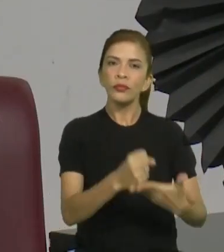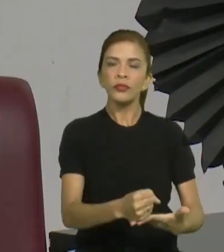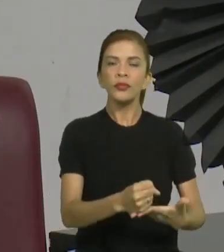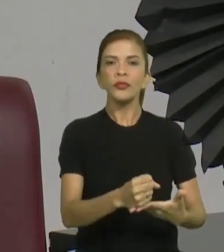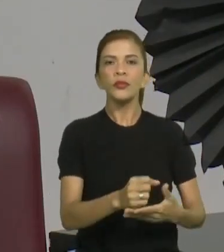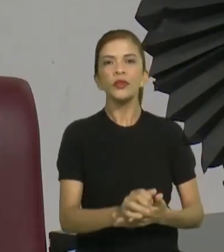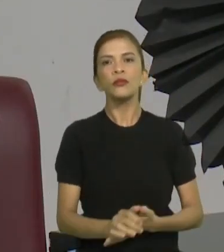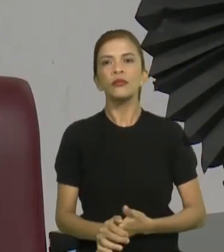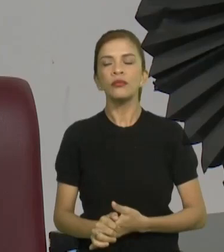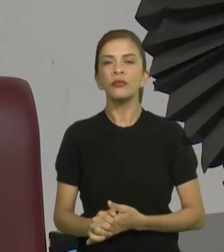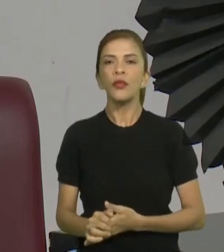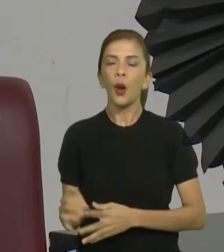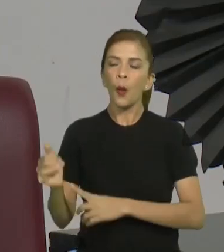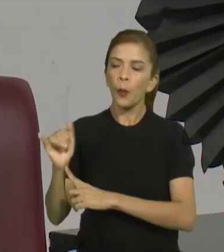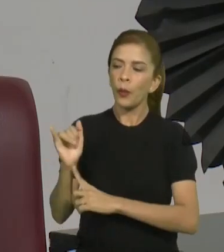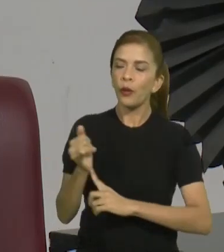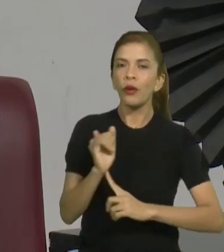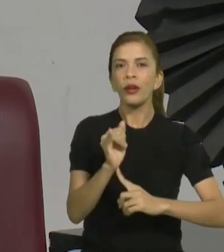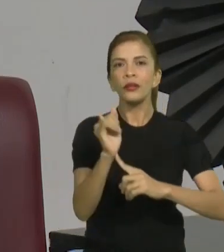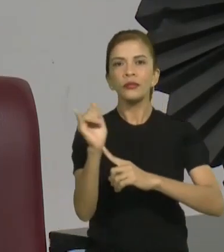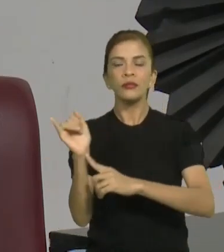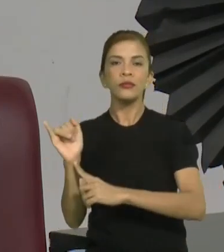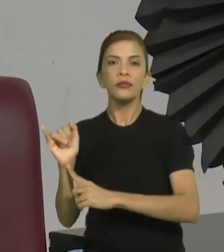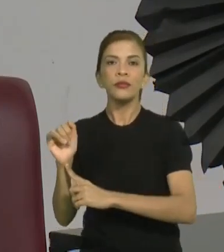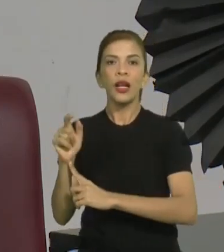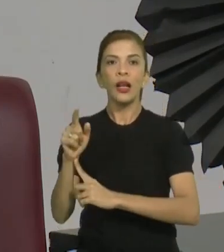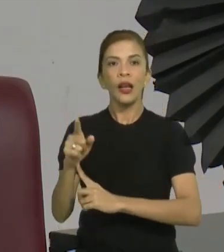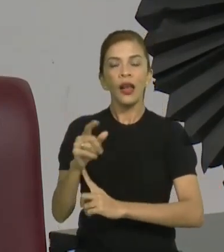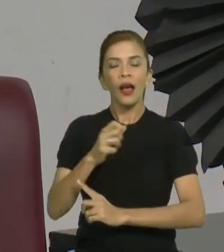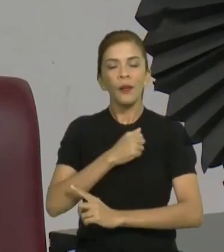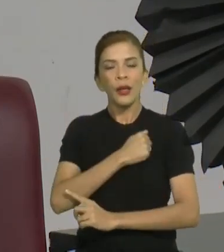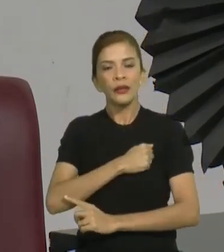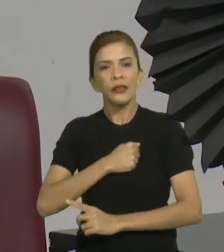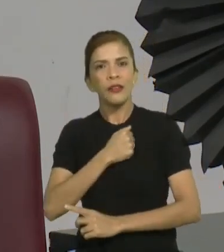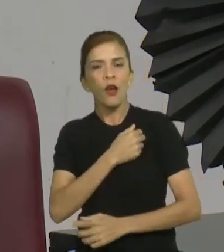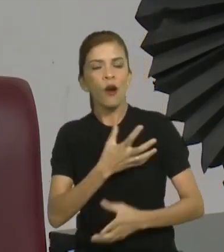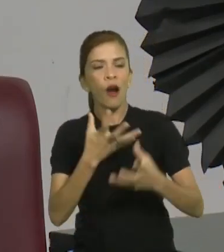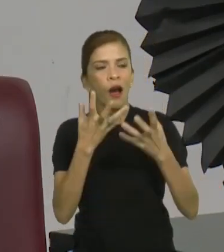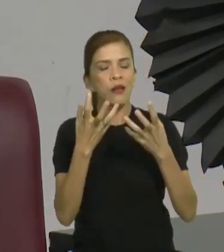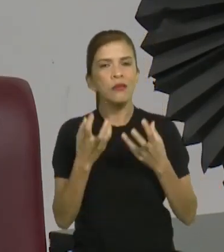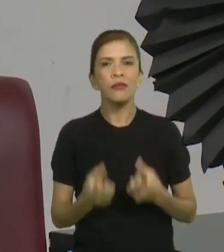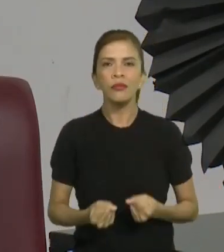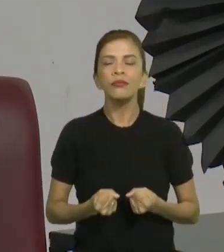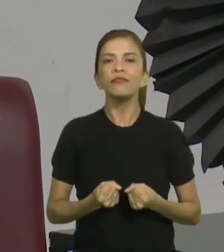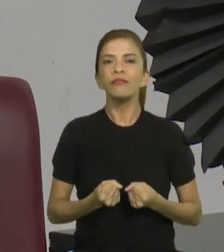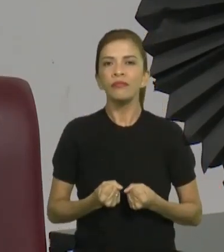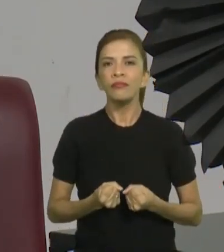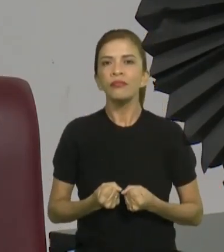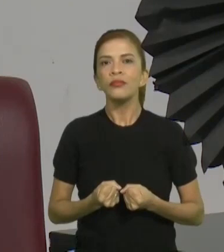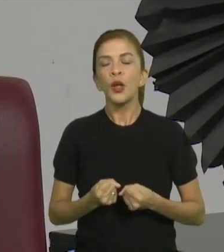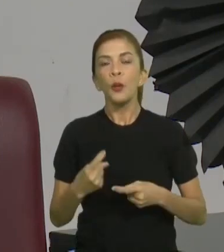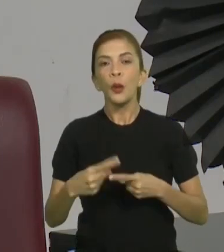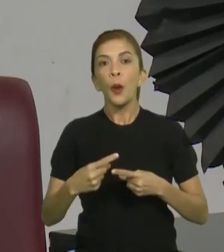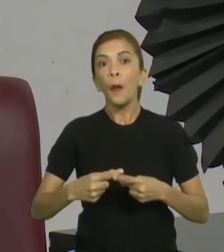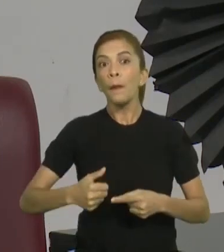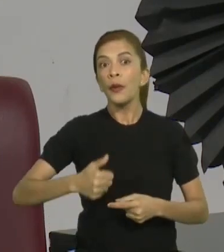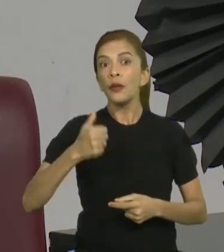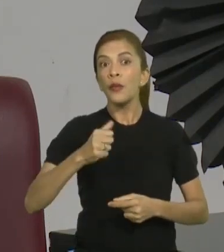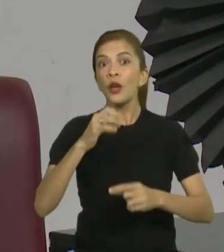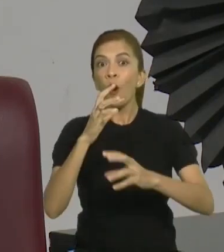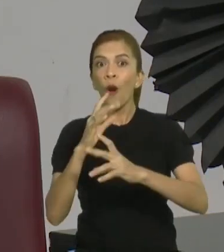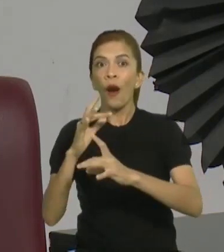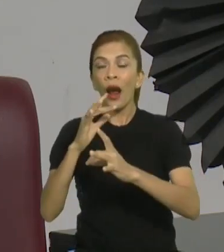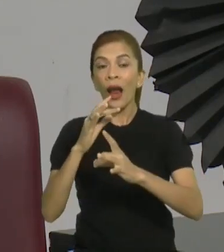colocar o boi. E na Madre Deus, abraçaram, né, o boi, porque era o primeiro boi de orquestra, era